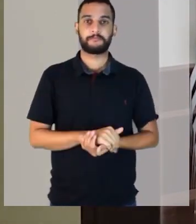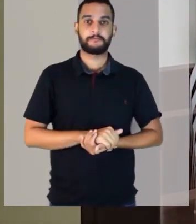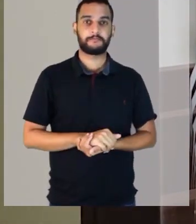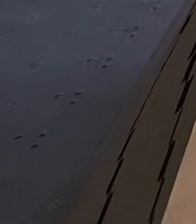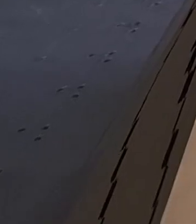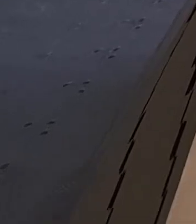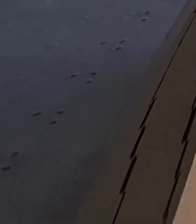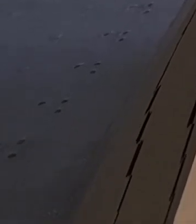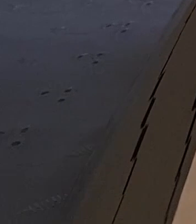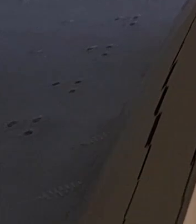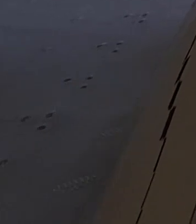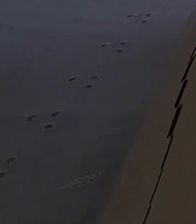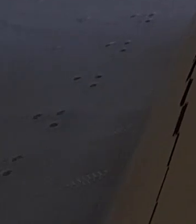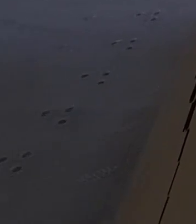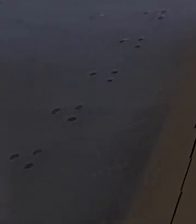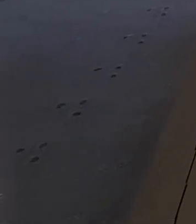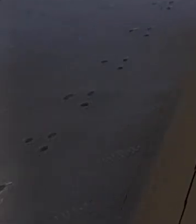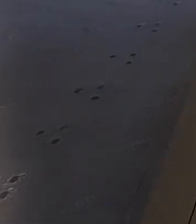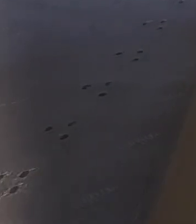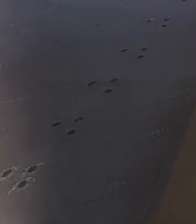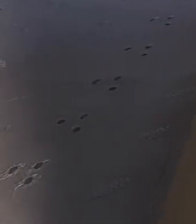encontro semanal.